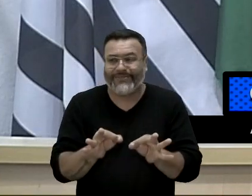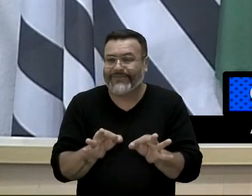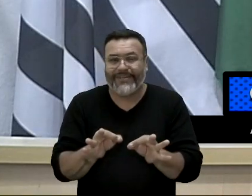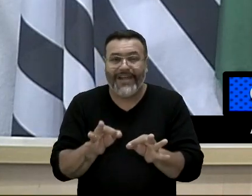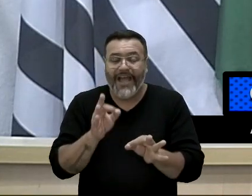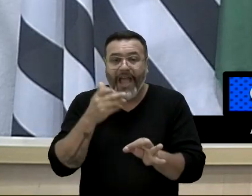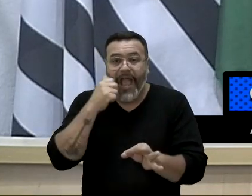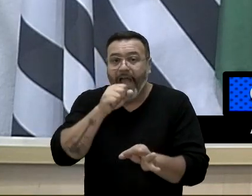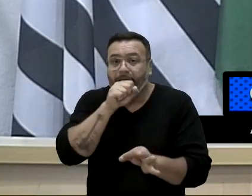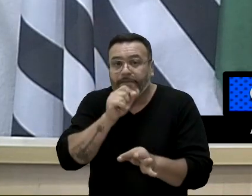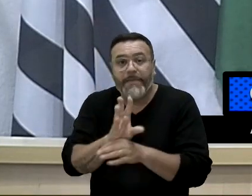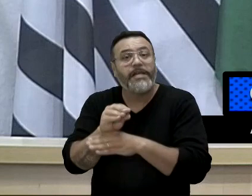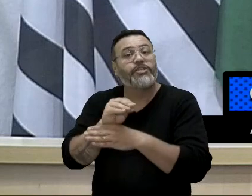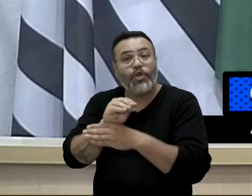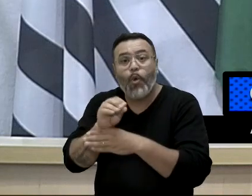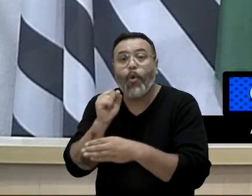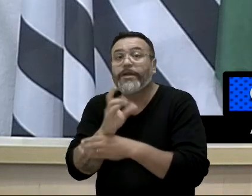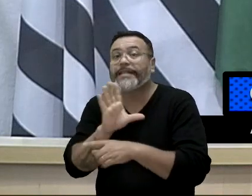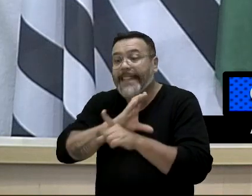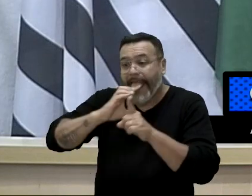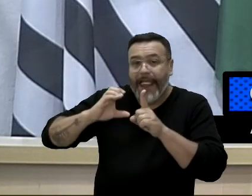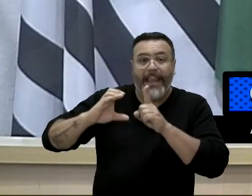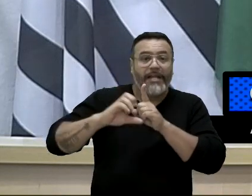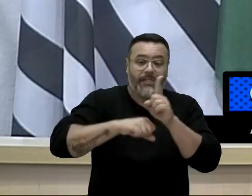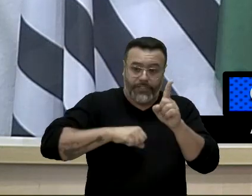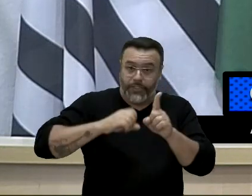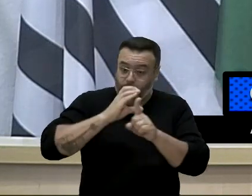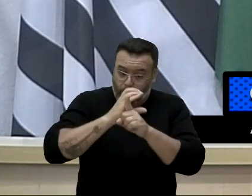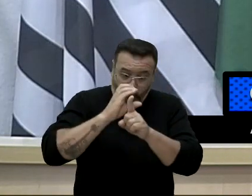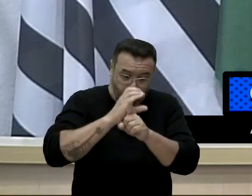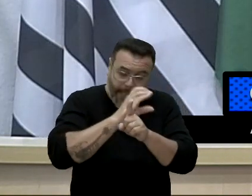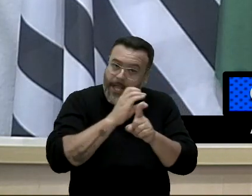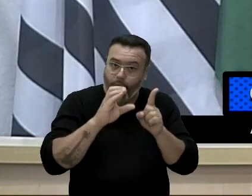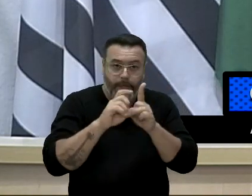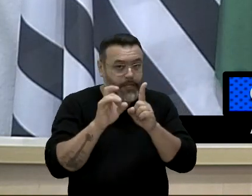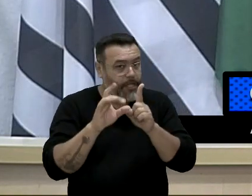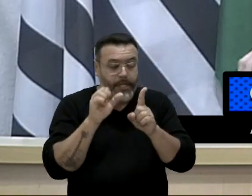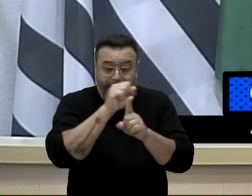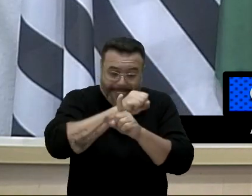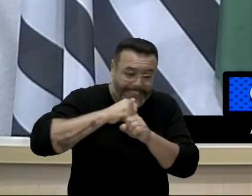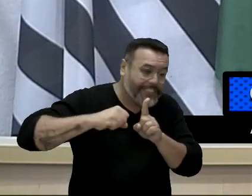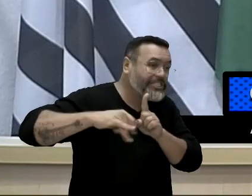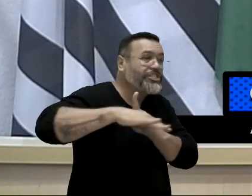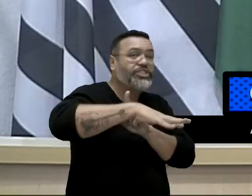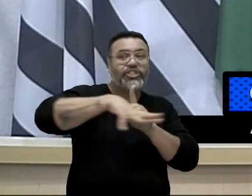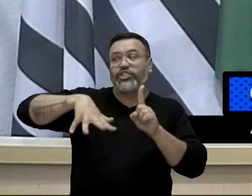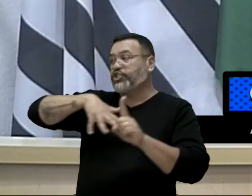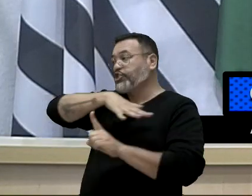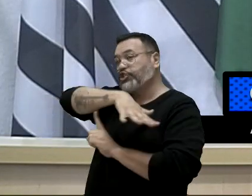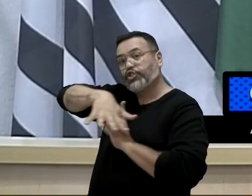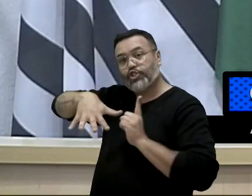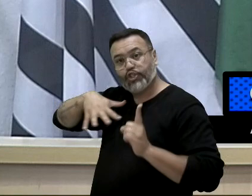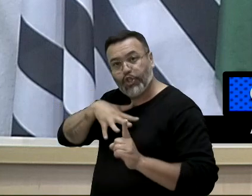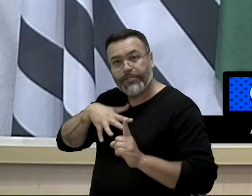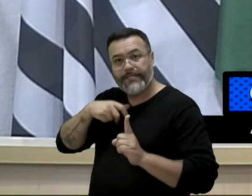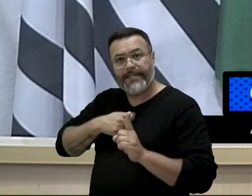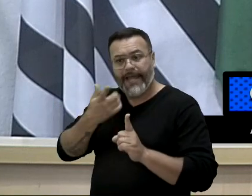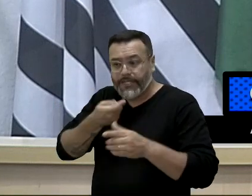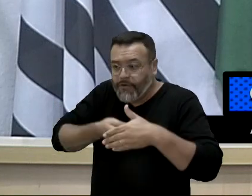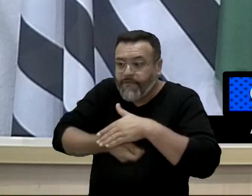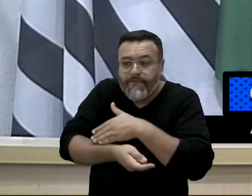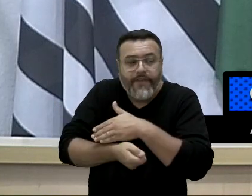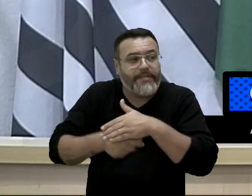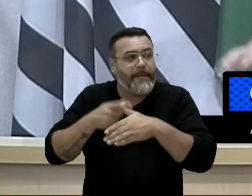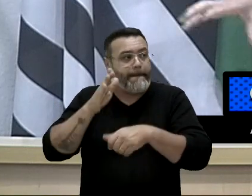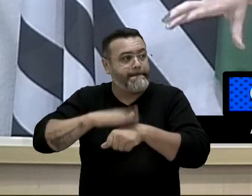mães cuidam da sociedade. E outras pessoas aqui falaram também. O investimento que a gente faz